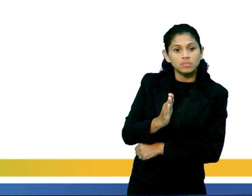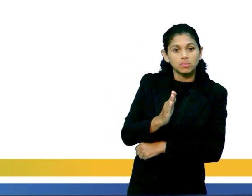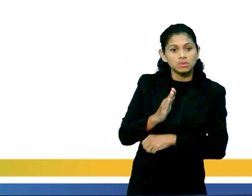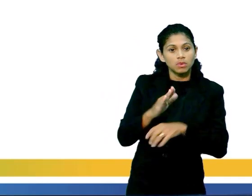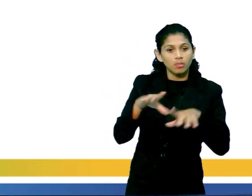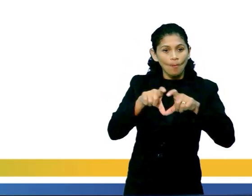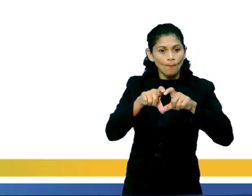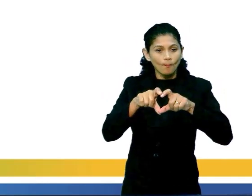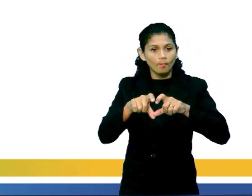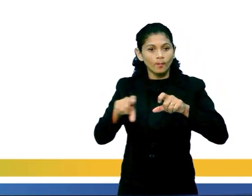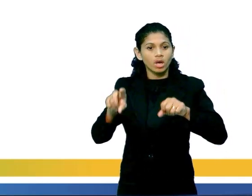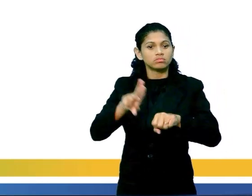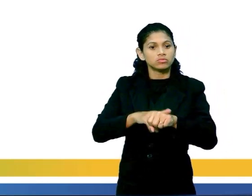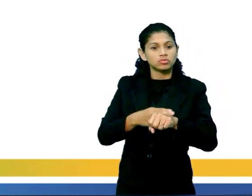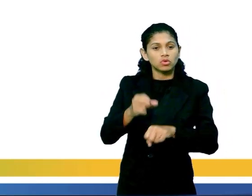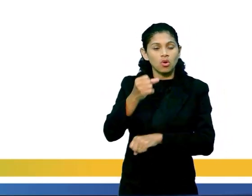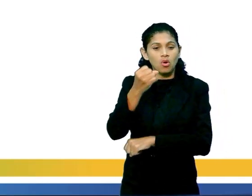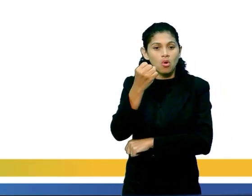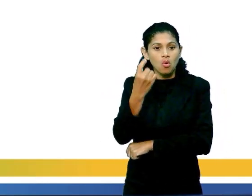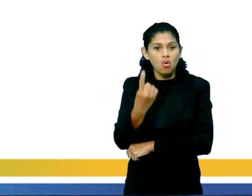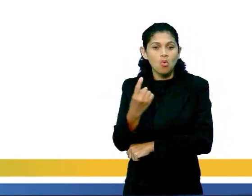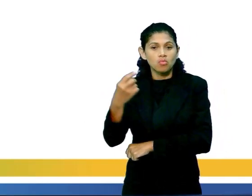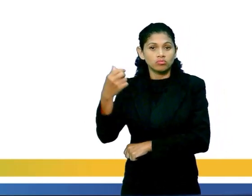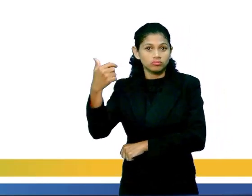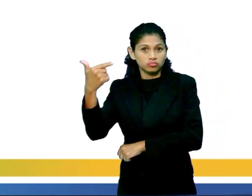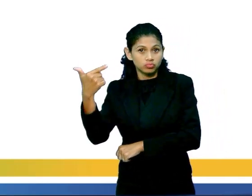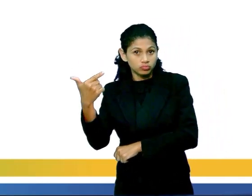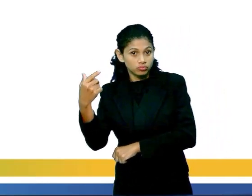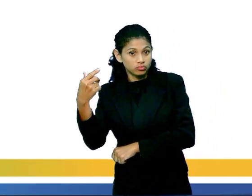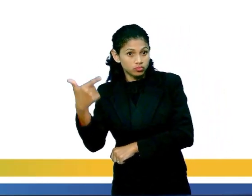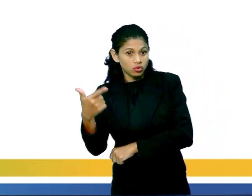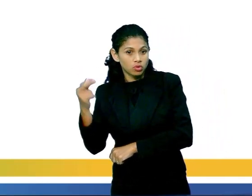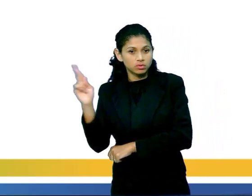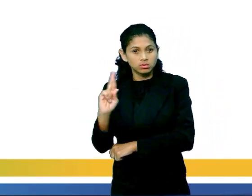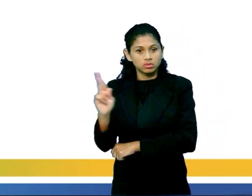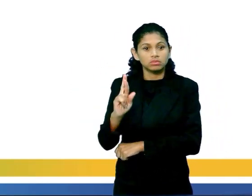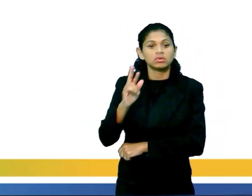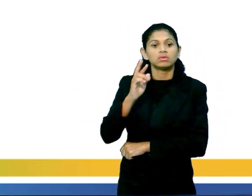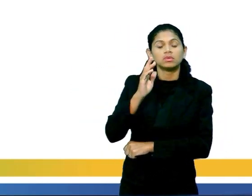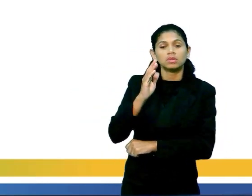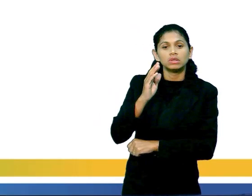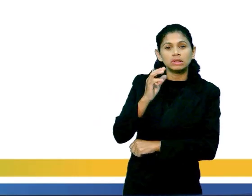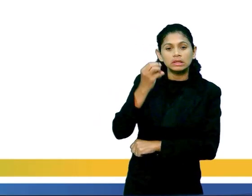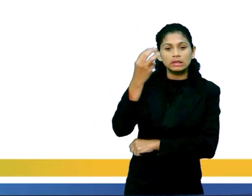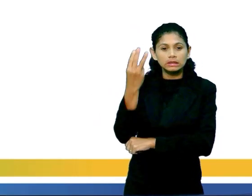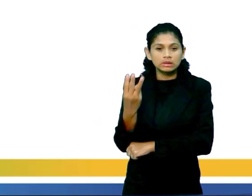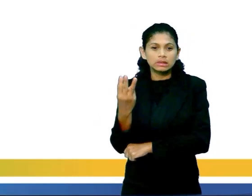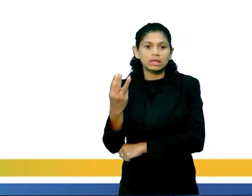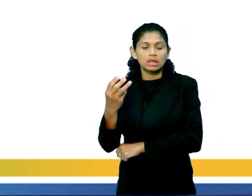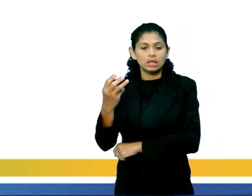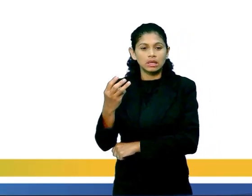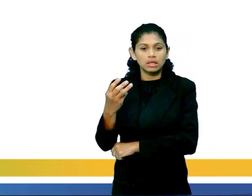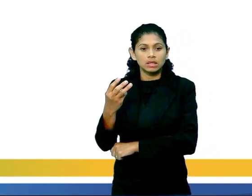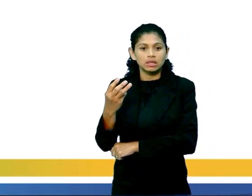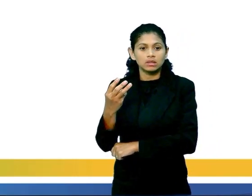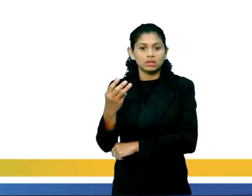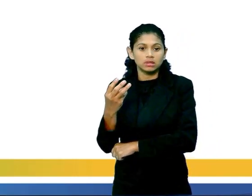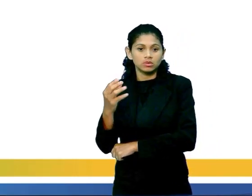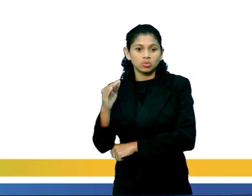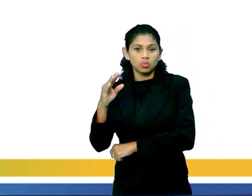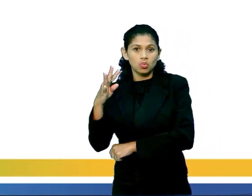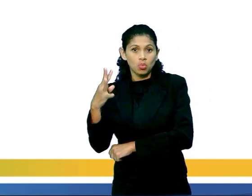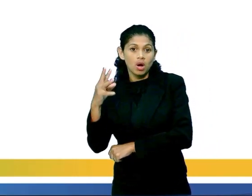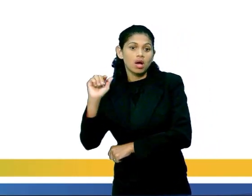2,00, barra 2 custando R$ 3,50, barra 3 custando R$ 4,00, barra